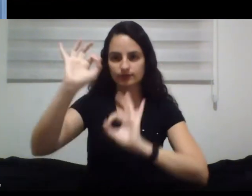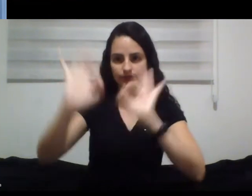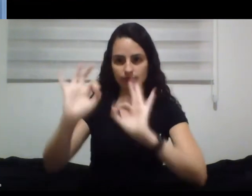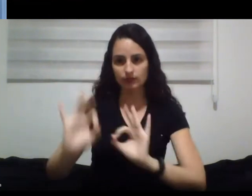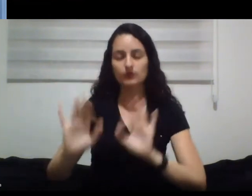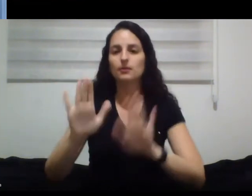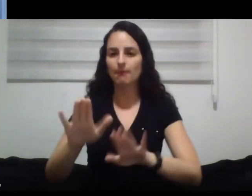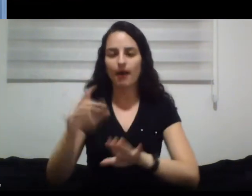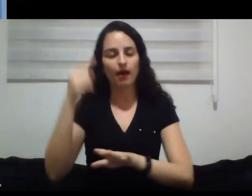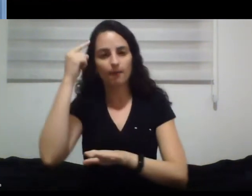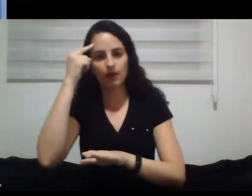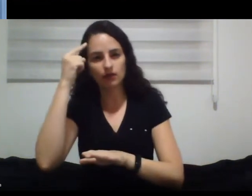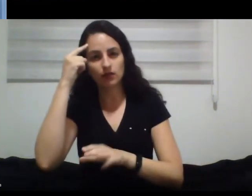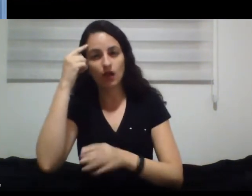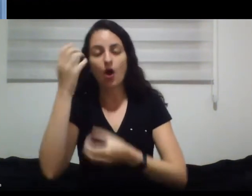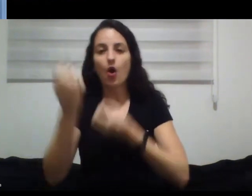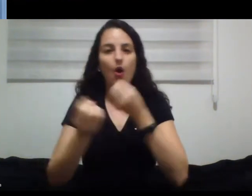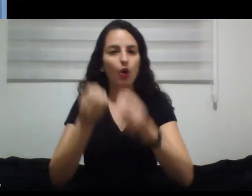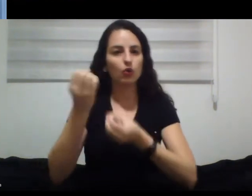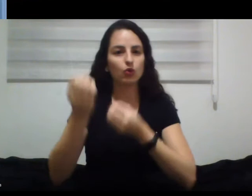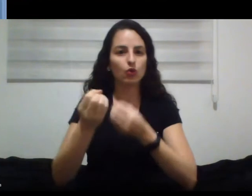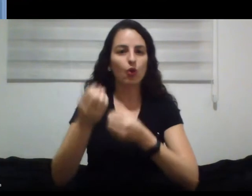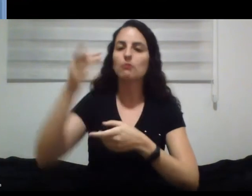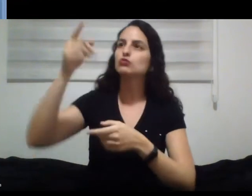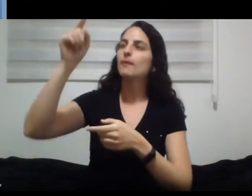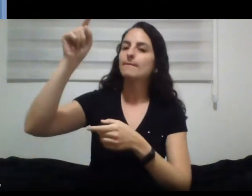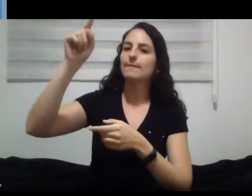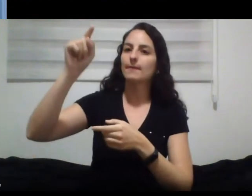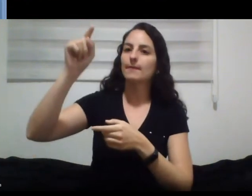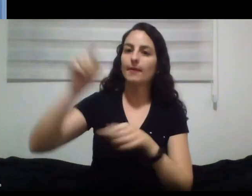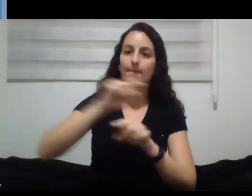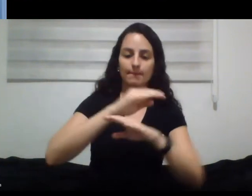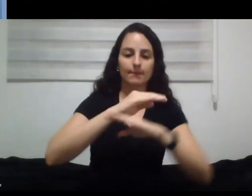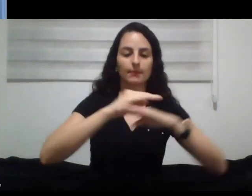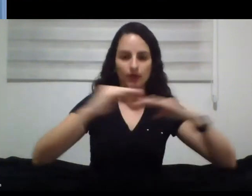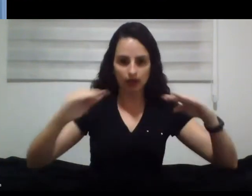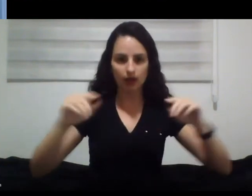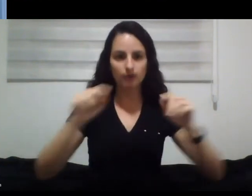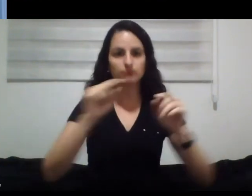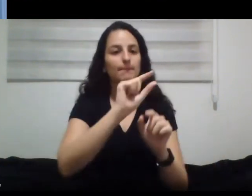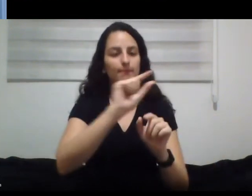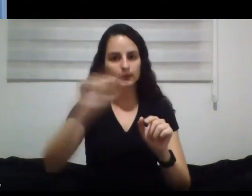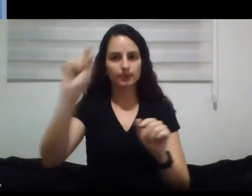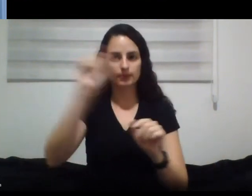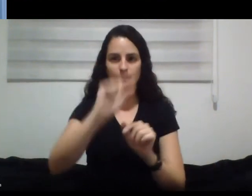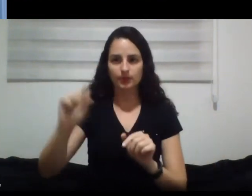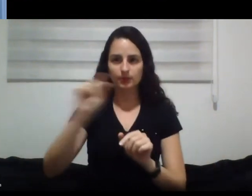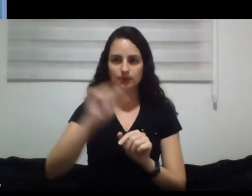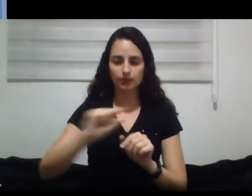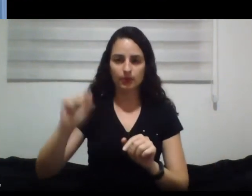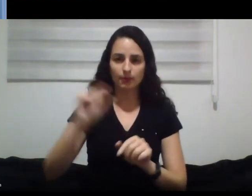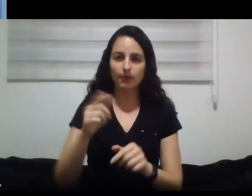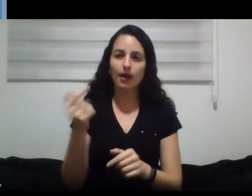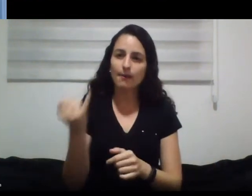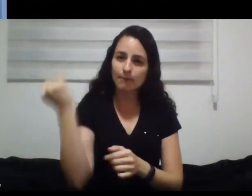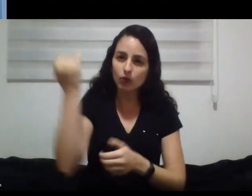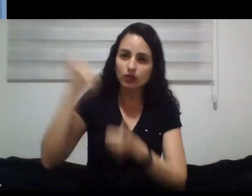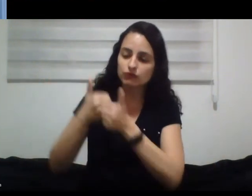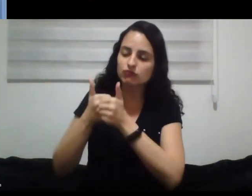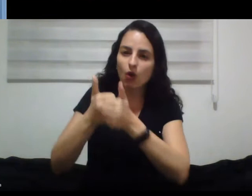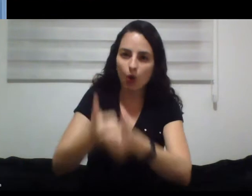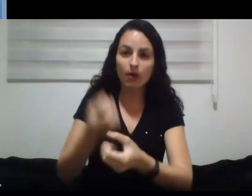pelo SIGA, código de disciplina, professor responsável, a equipe de apoio que está aí aberto,